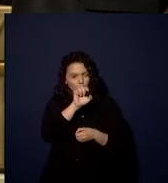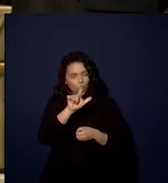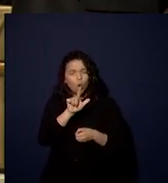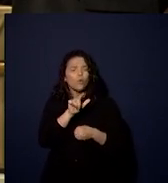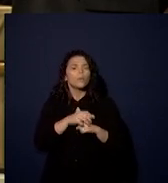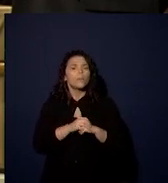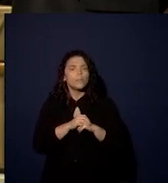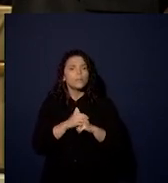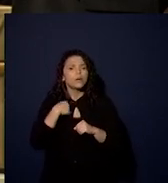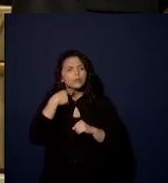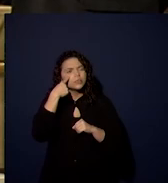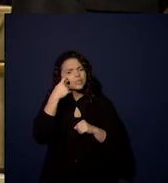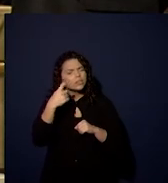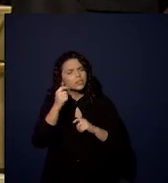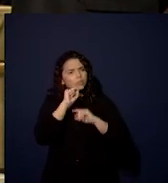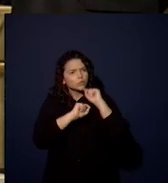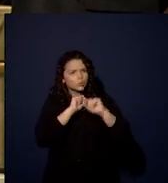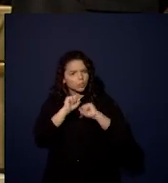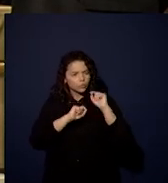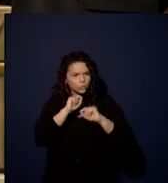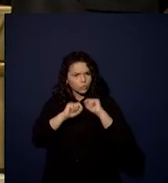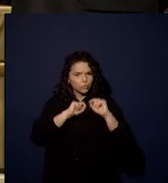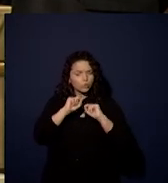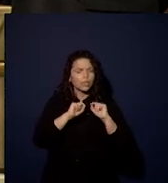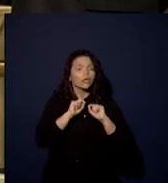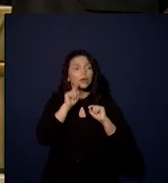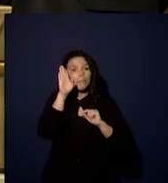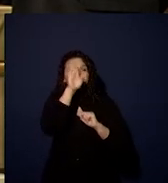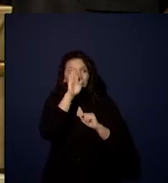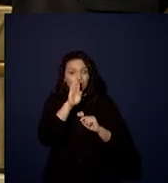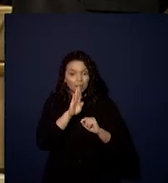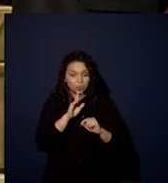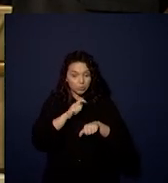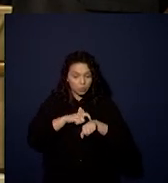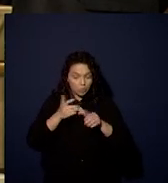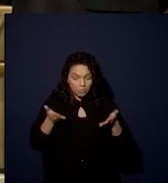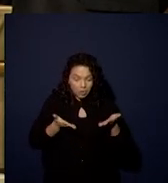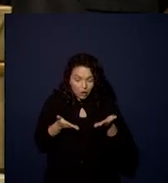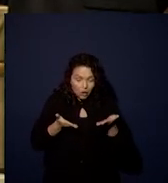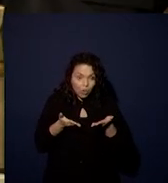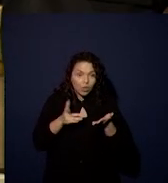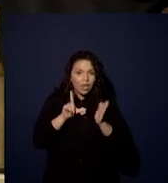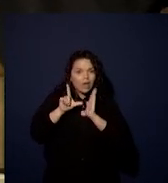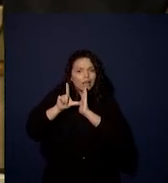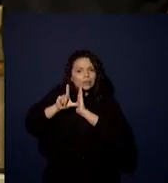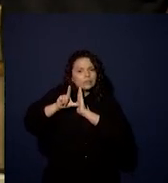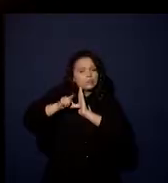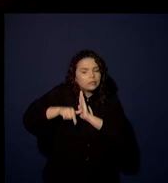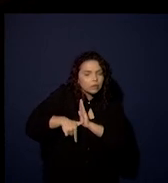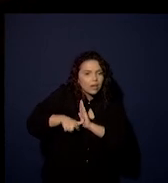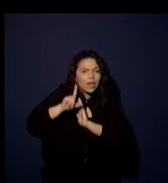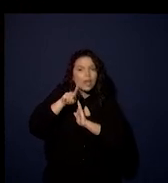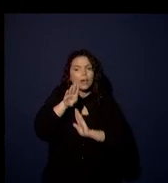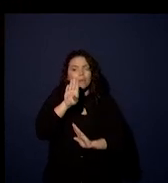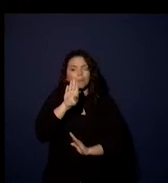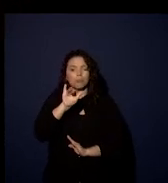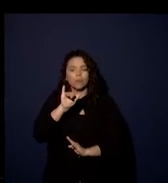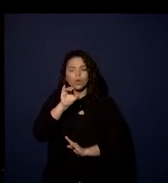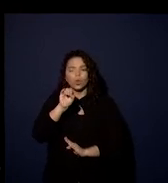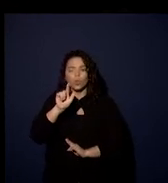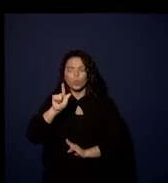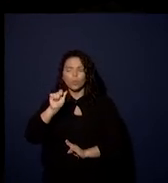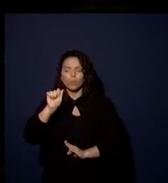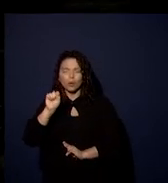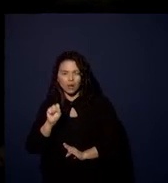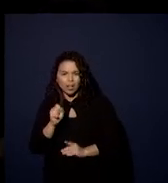vai ter ressaltar que o Brasil está muito muito atrasado na questão do biogás pouquíssimos